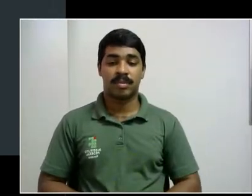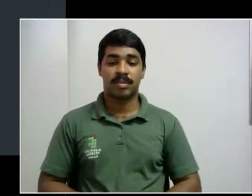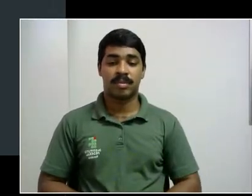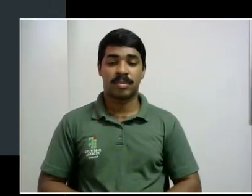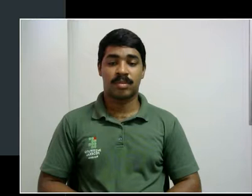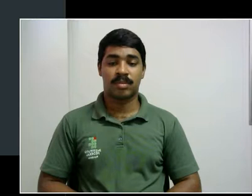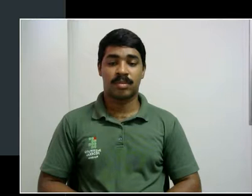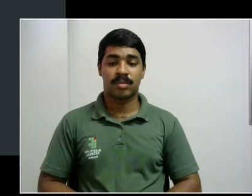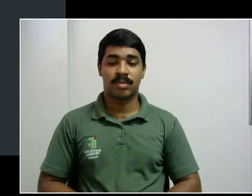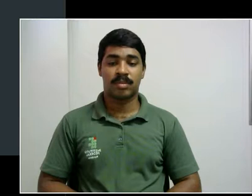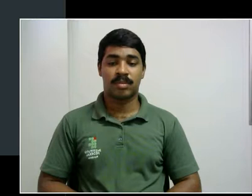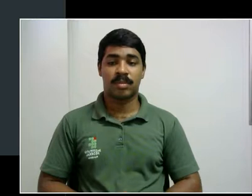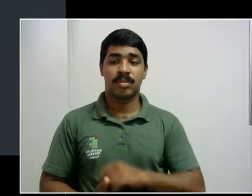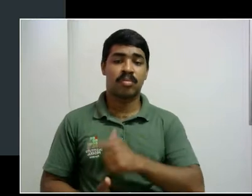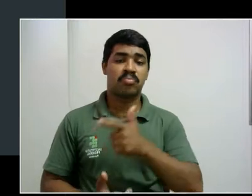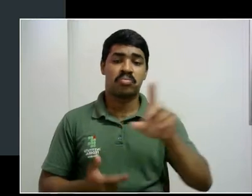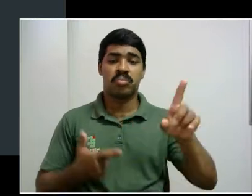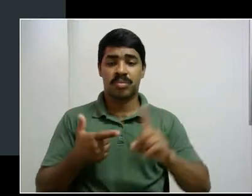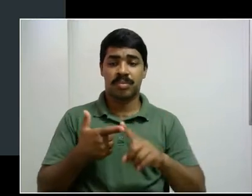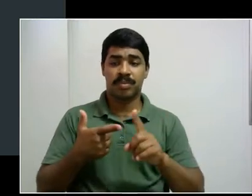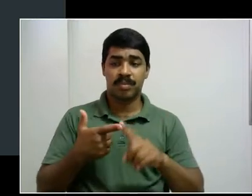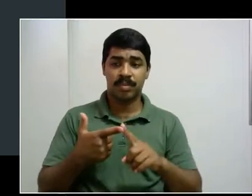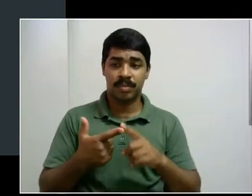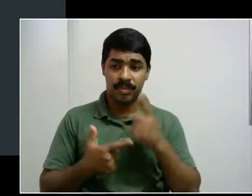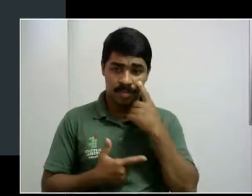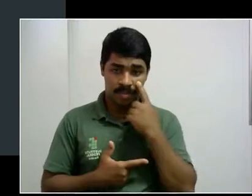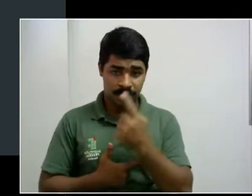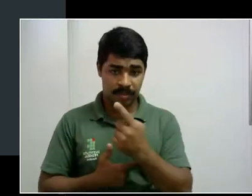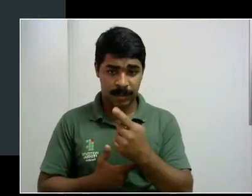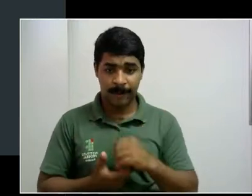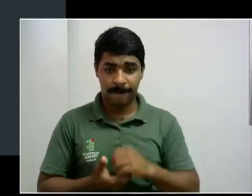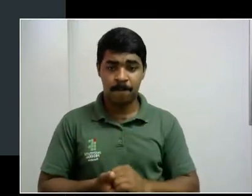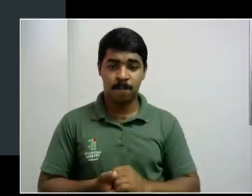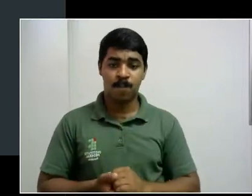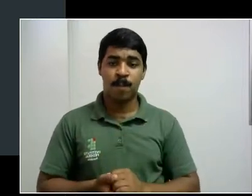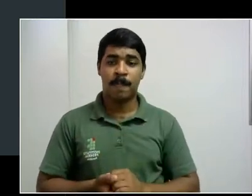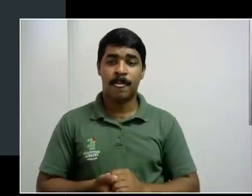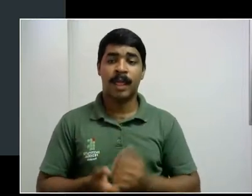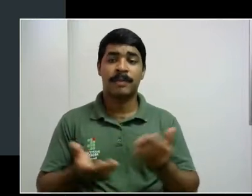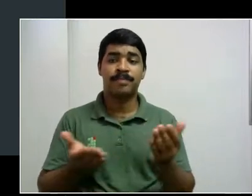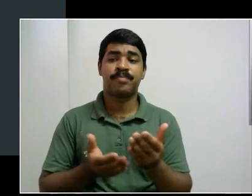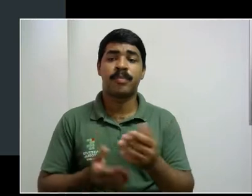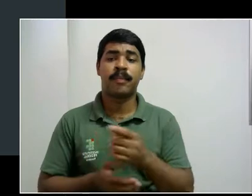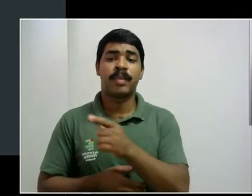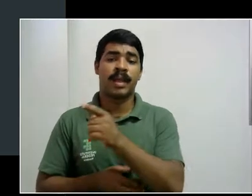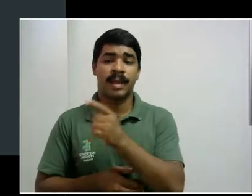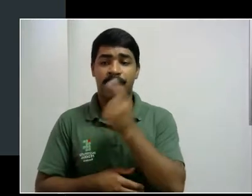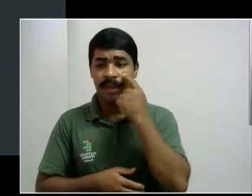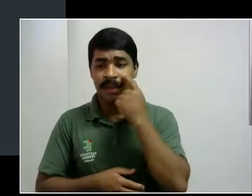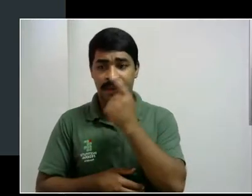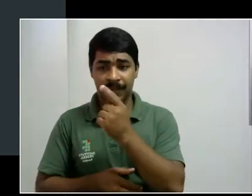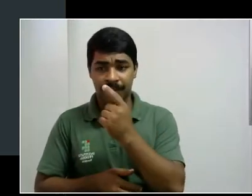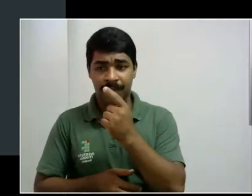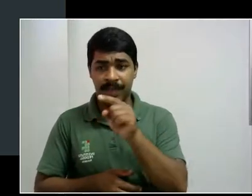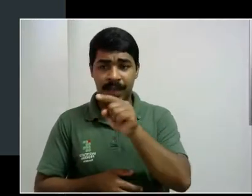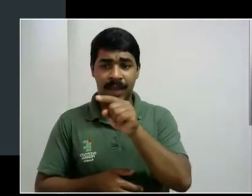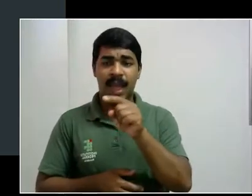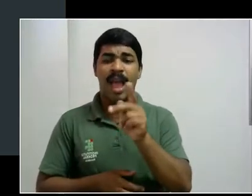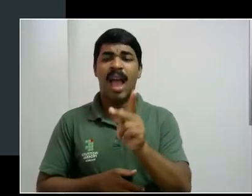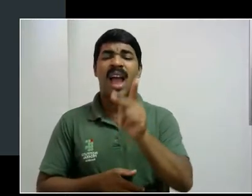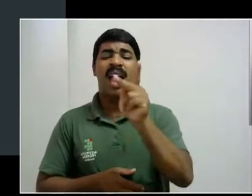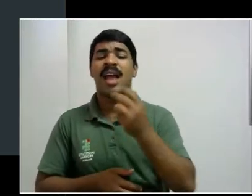Vamos ver agora aqui um segundo exemplo, né? Ainda nesse conteúdo. Determine o valor de k para que a função y igual a menos 2k mais